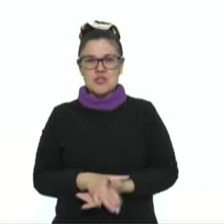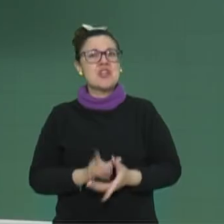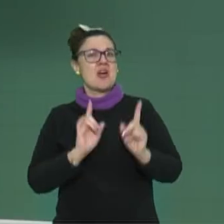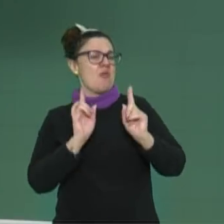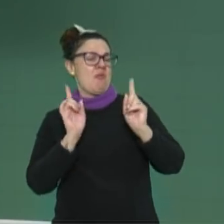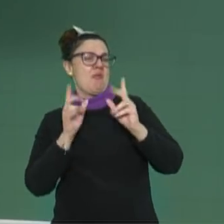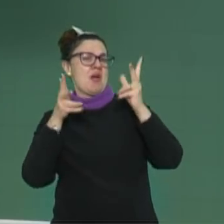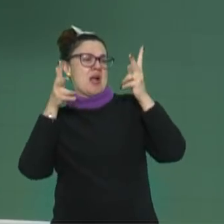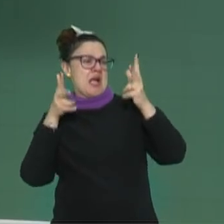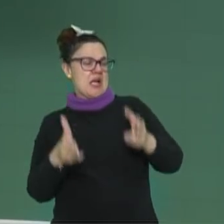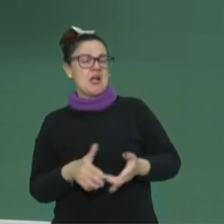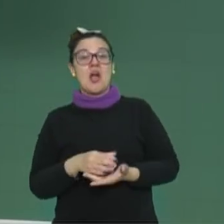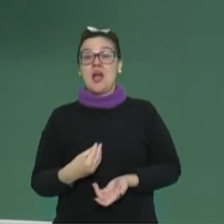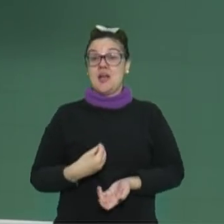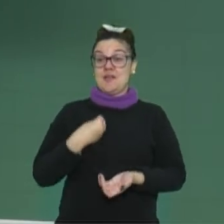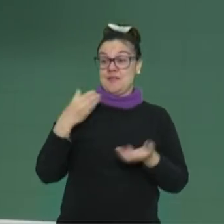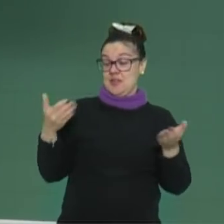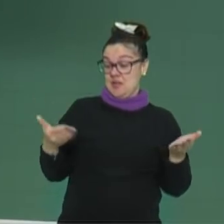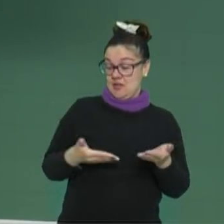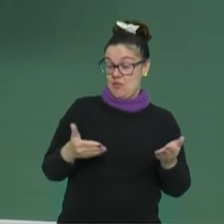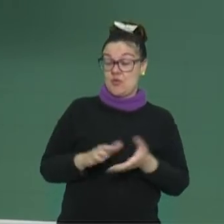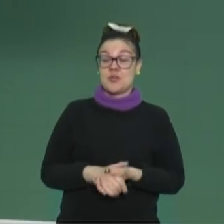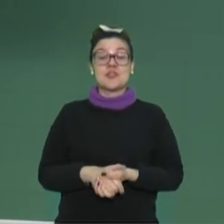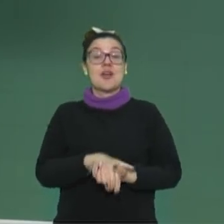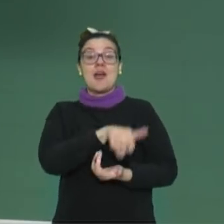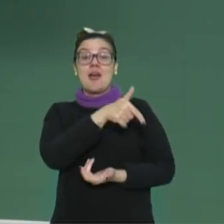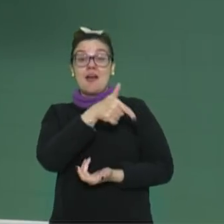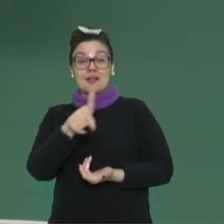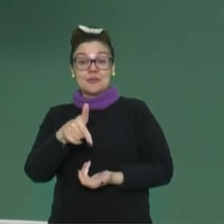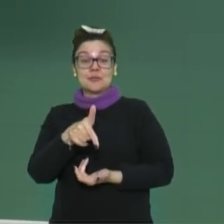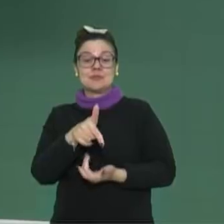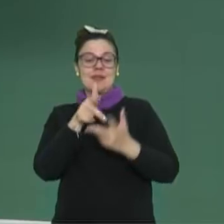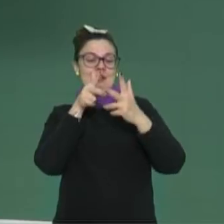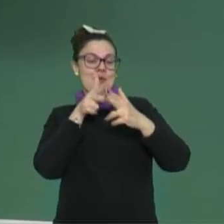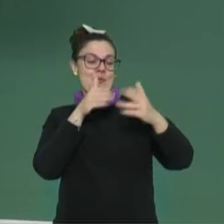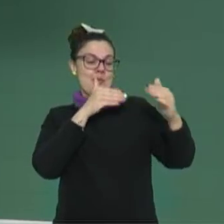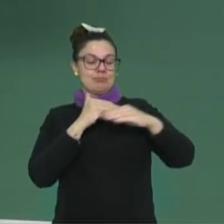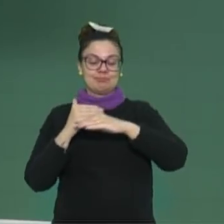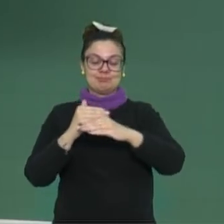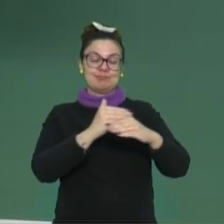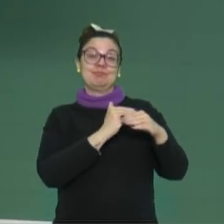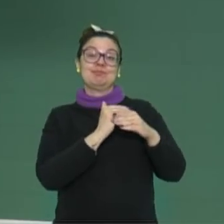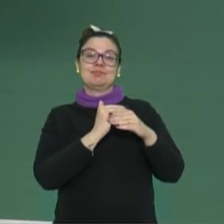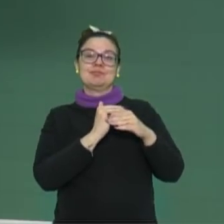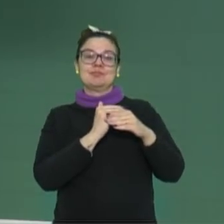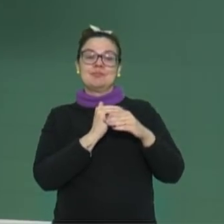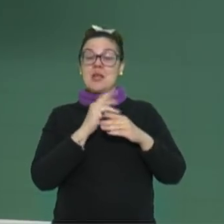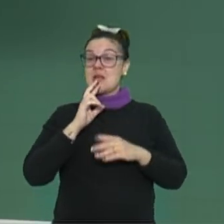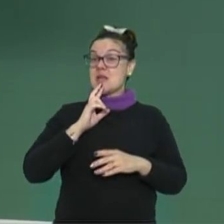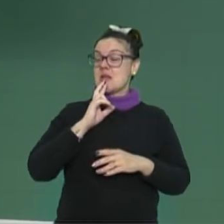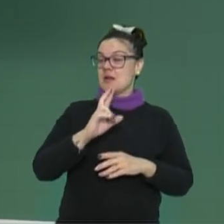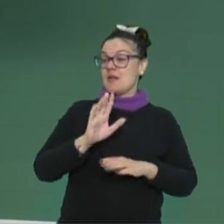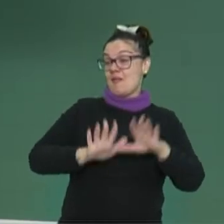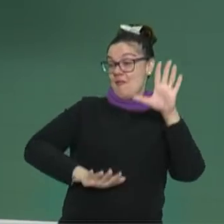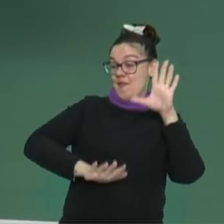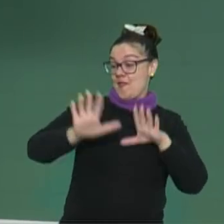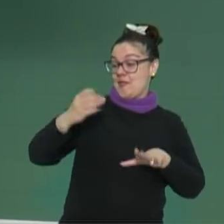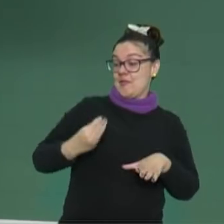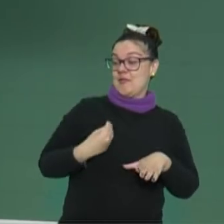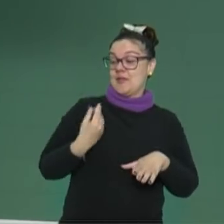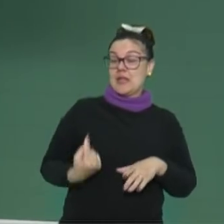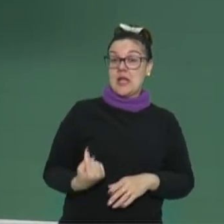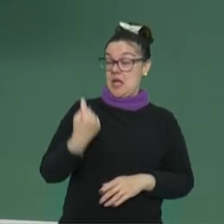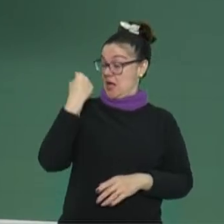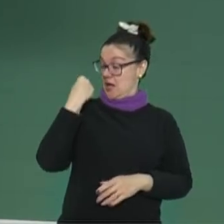mesma forma. A vida atual, ela não tem mais o mesmo nível de resolução que talvez foram vividas na Idade Média,